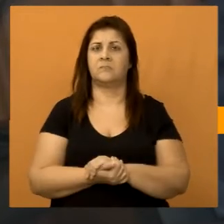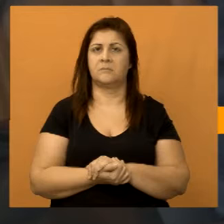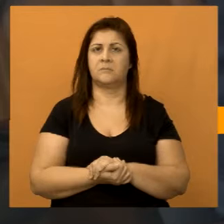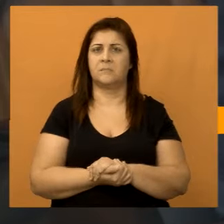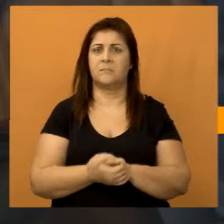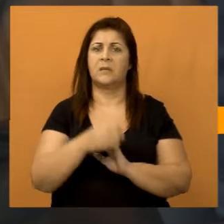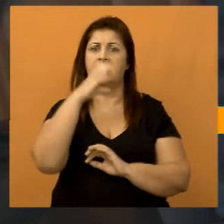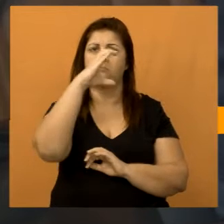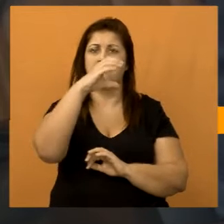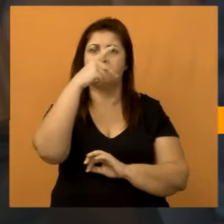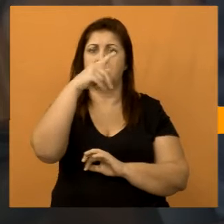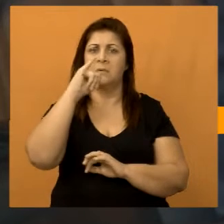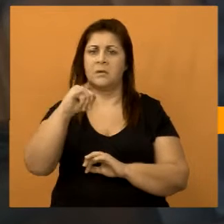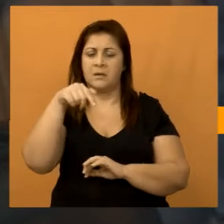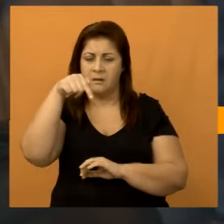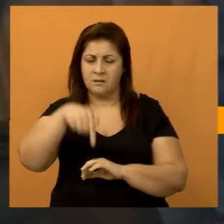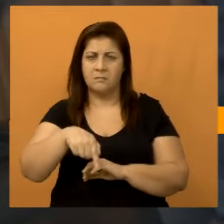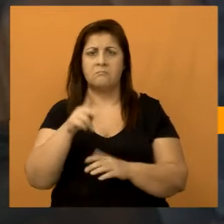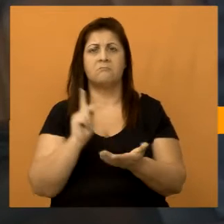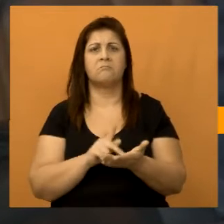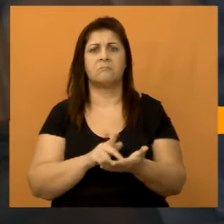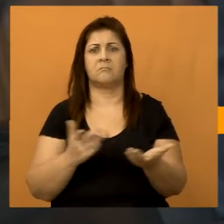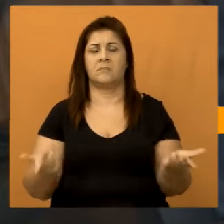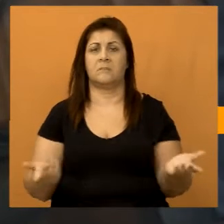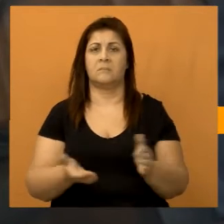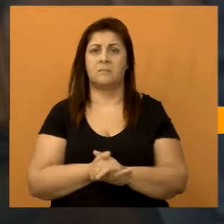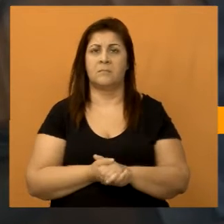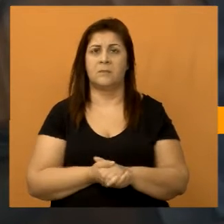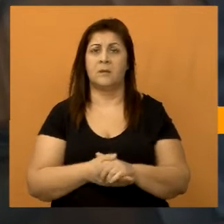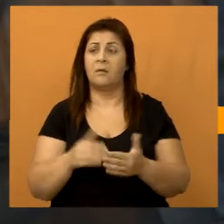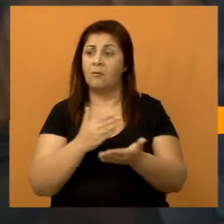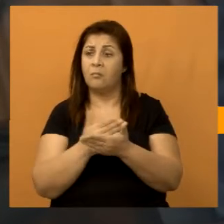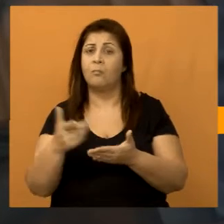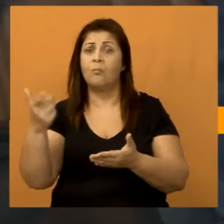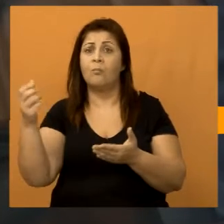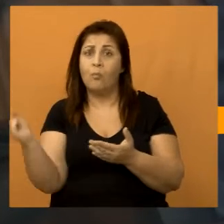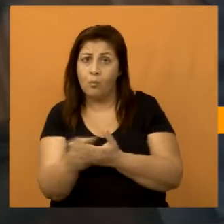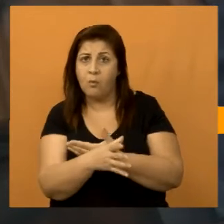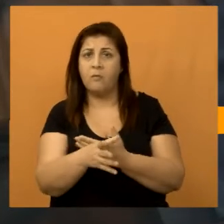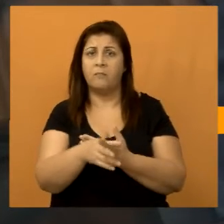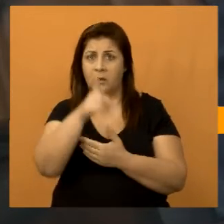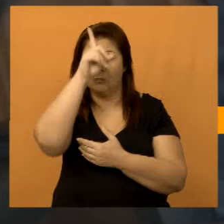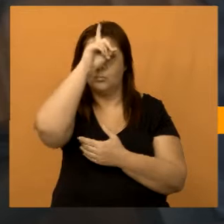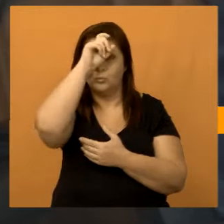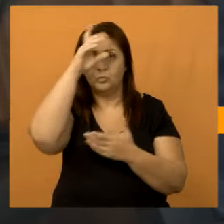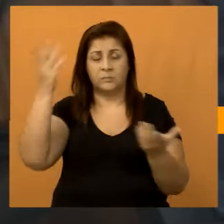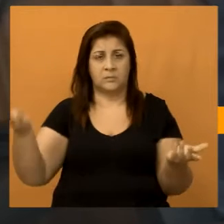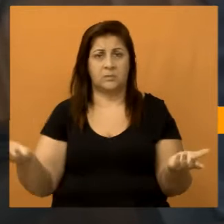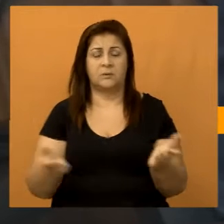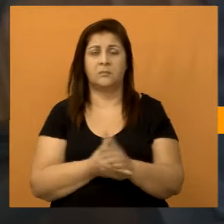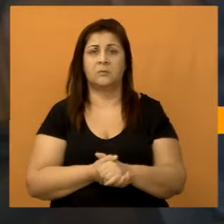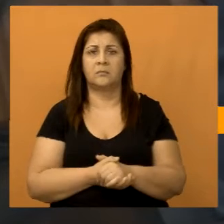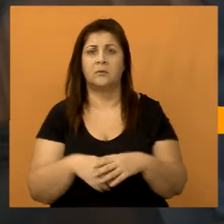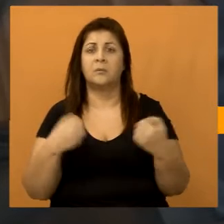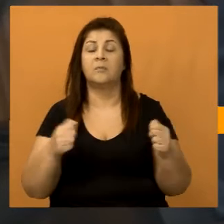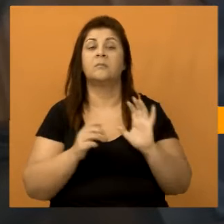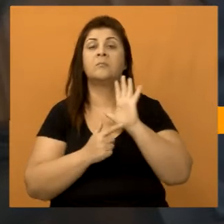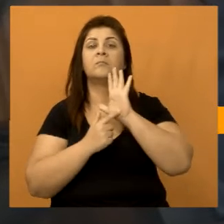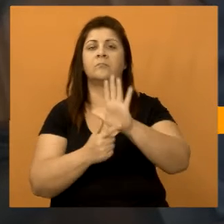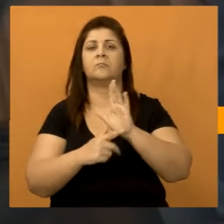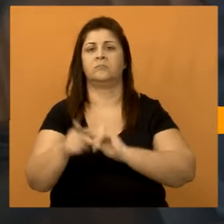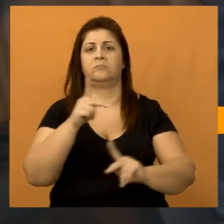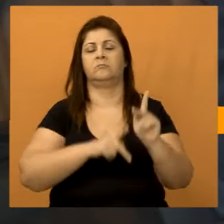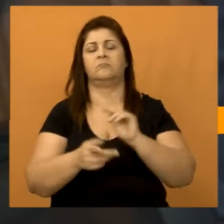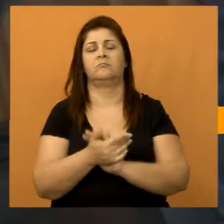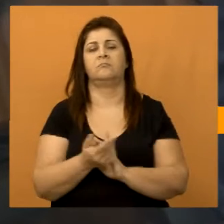nossa funciona. Acabamos de entrar com mais uma lá na Santa Casa, e temos sim que mostrar para a